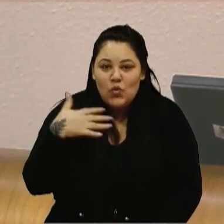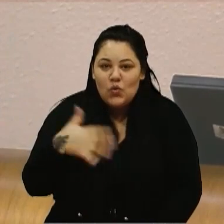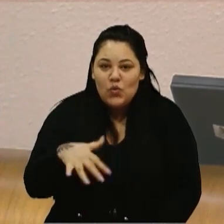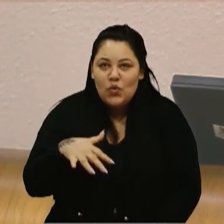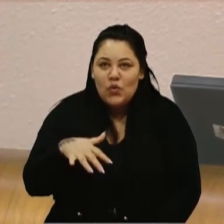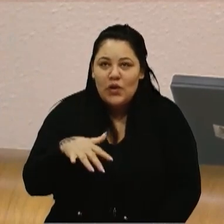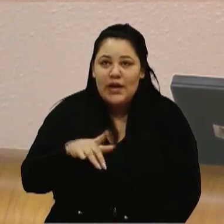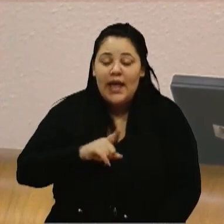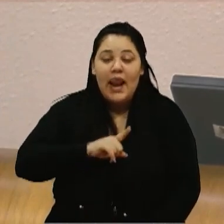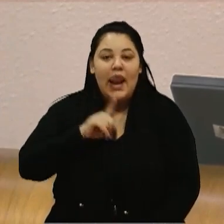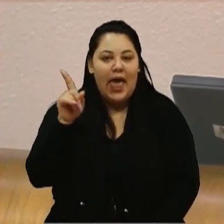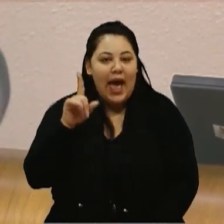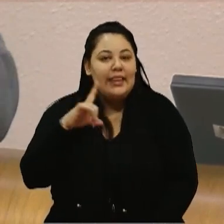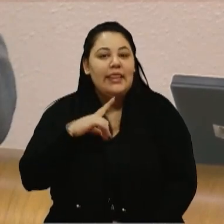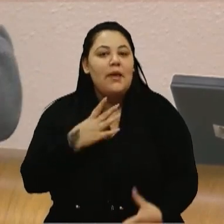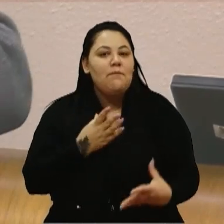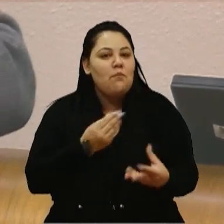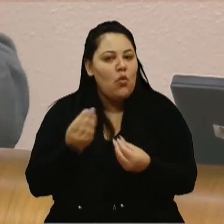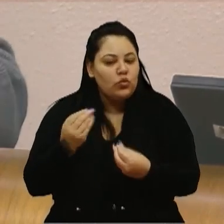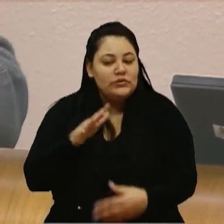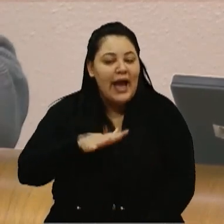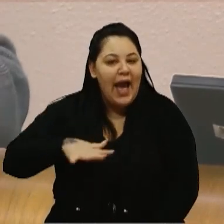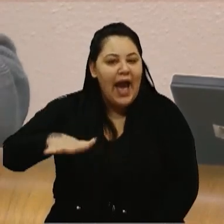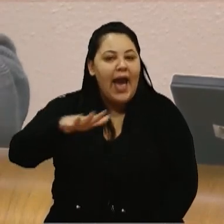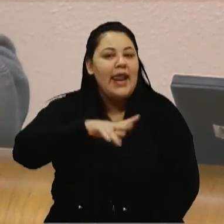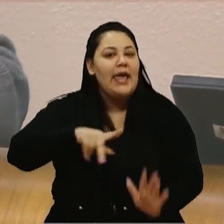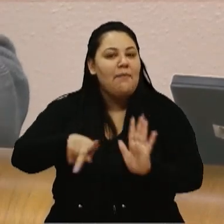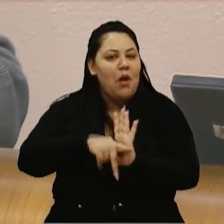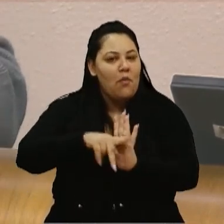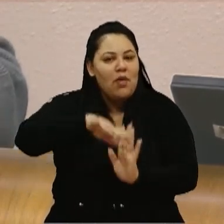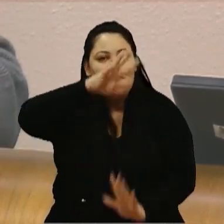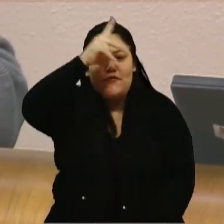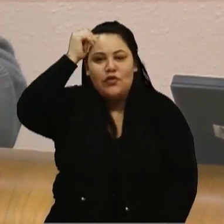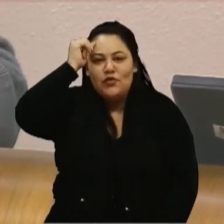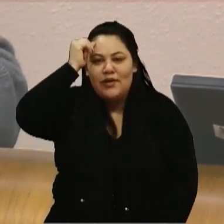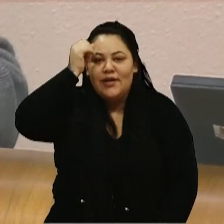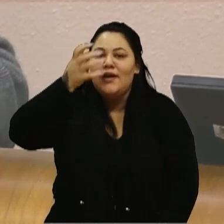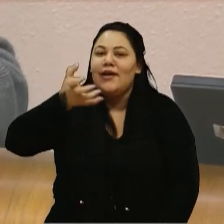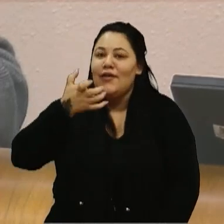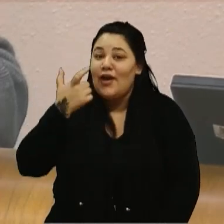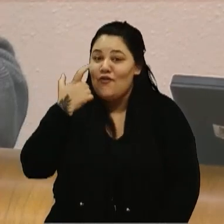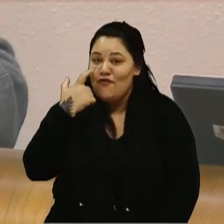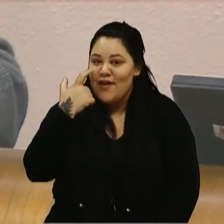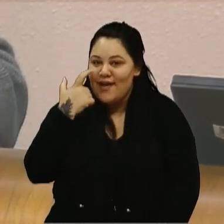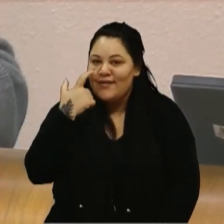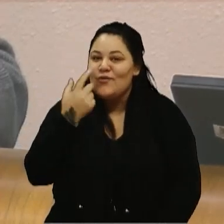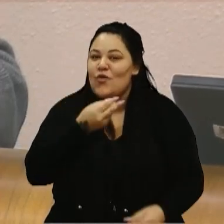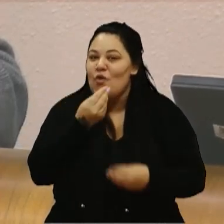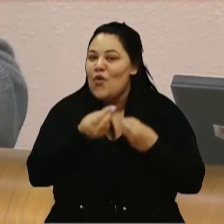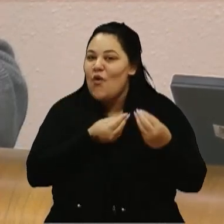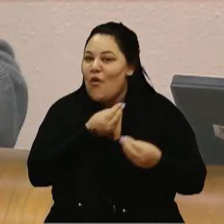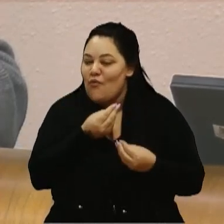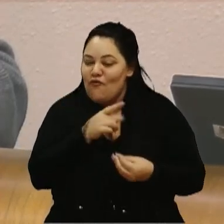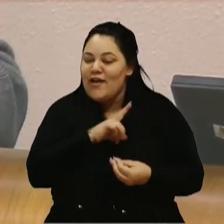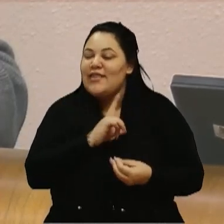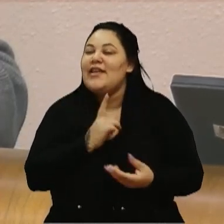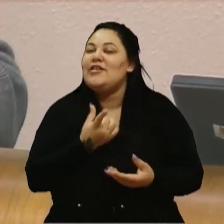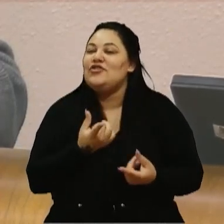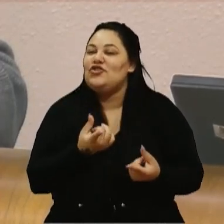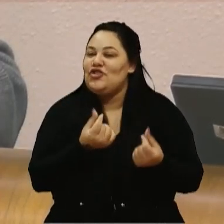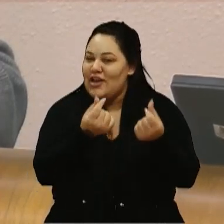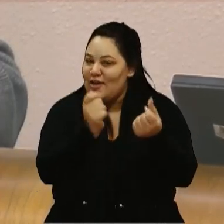lá, gente, tem muita área da prefeitura. Eu quero ver de onde é que a prefeitura vai tirar dinheiro para pagar o